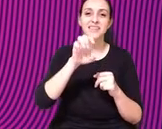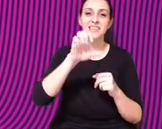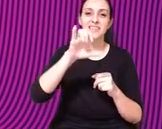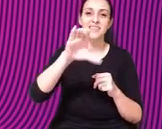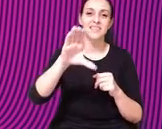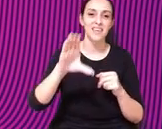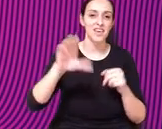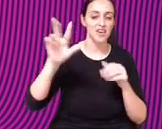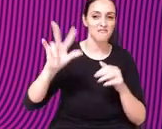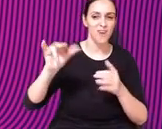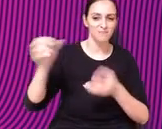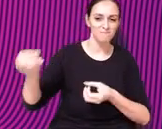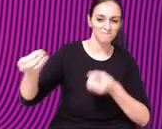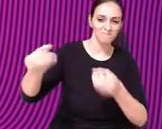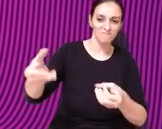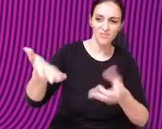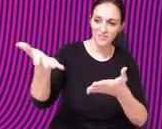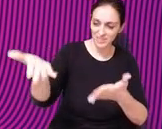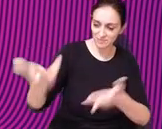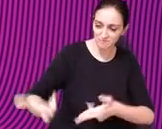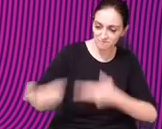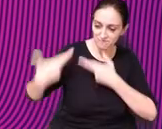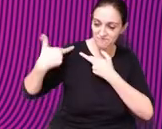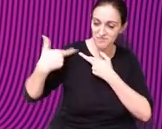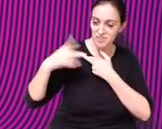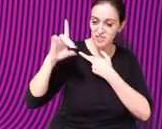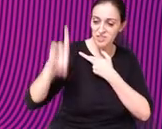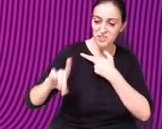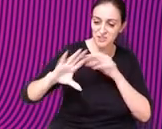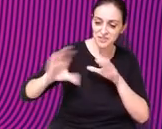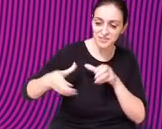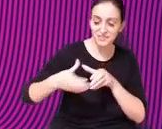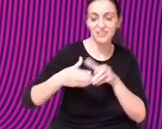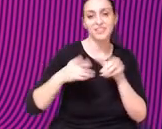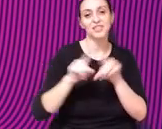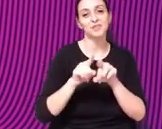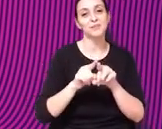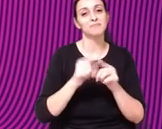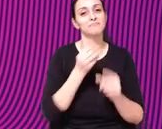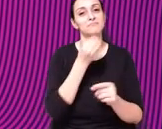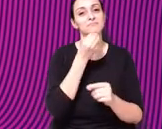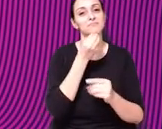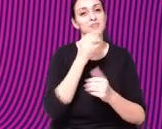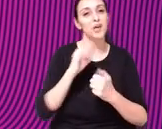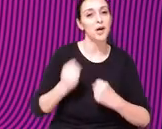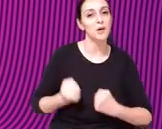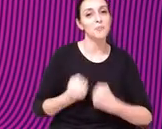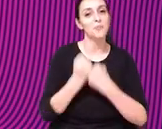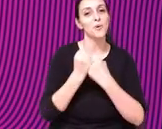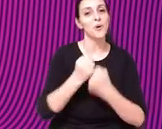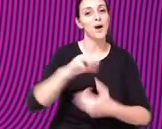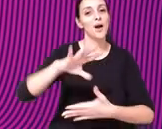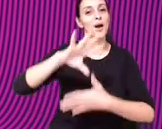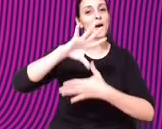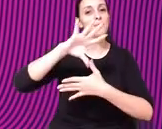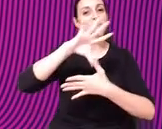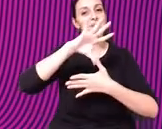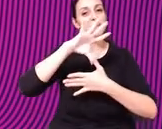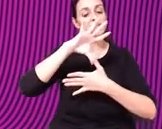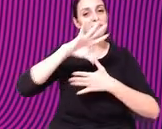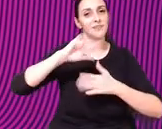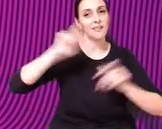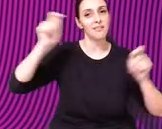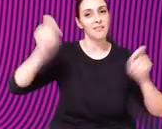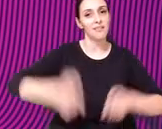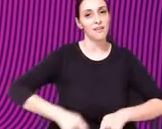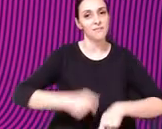bem entregue a você e a sua diretoria, não é? E, obviamente, com o apoio do Américas, muito pode ser feito,